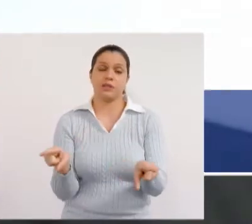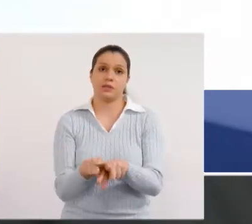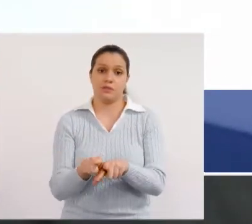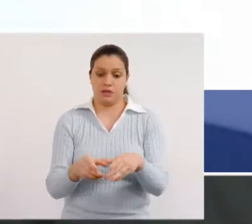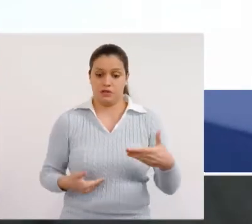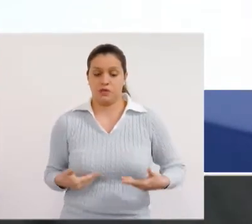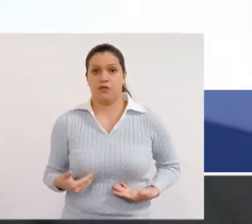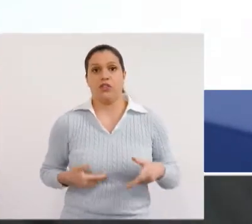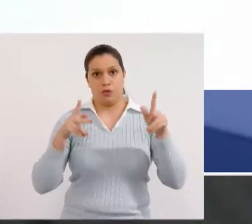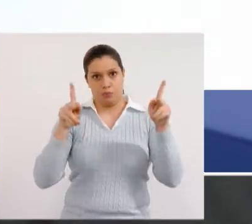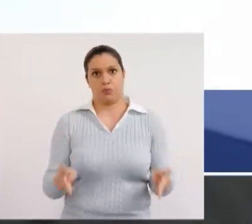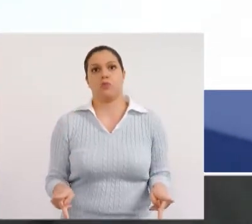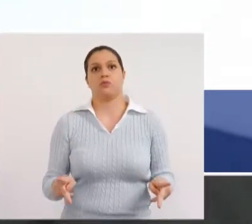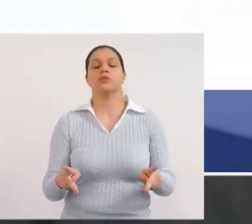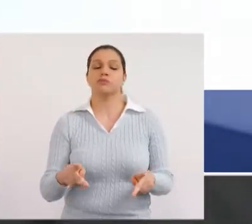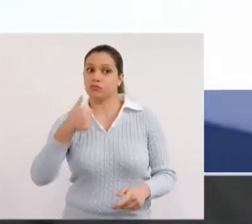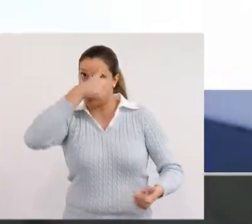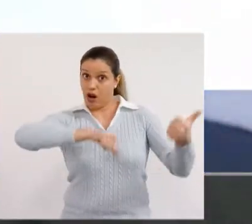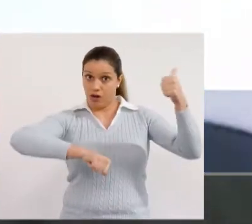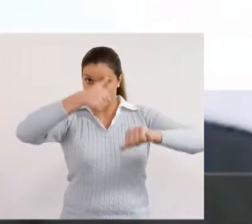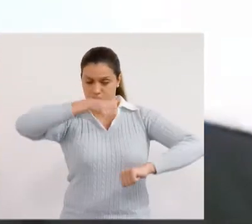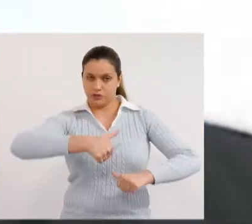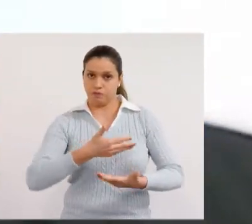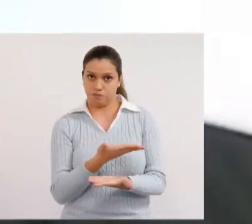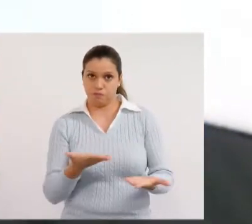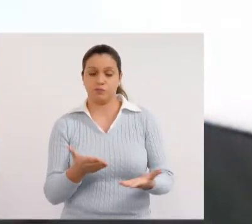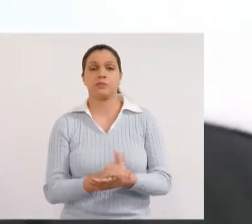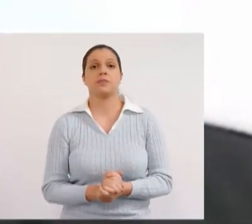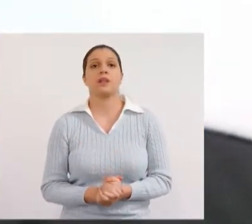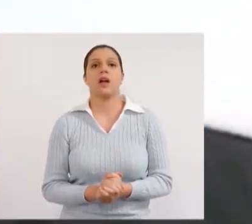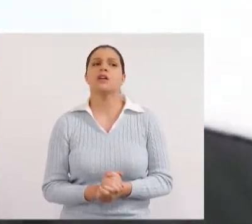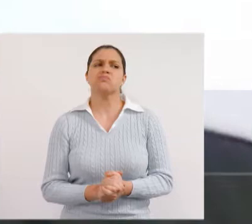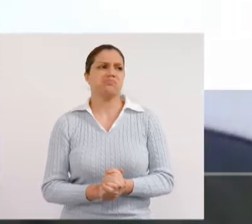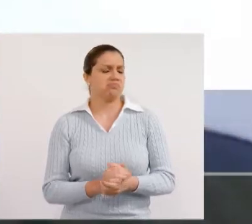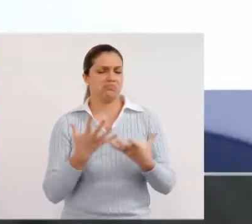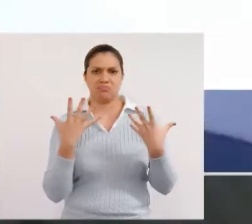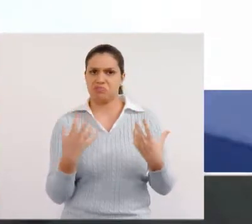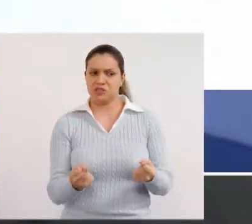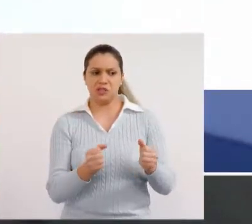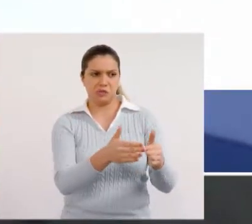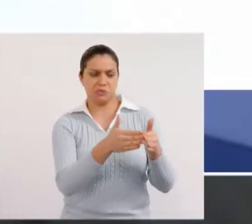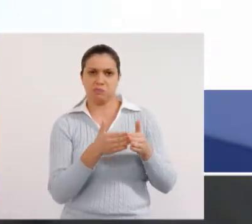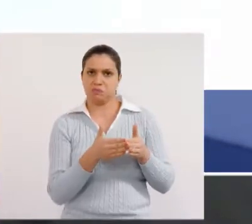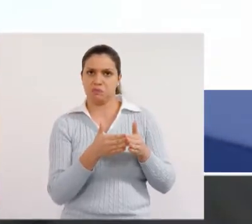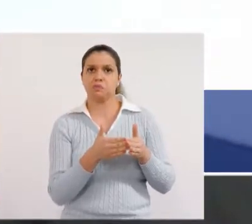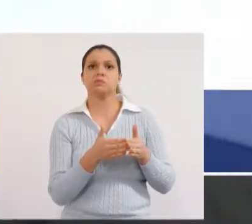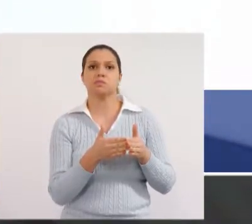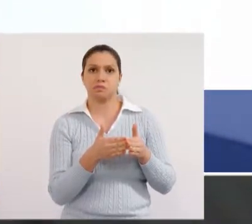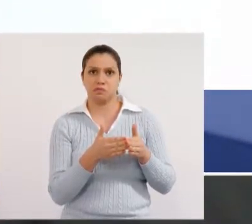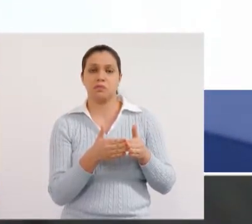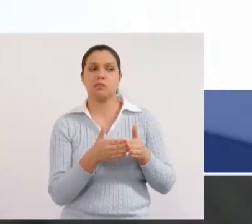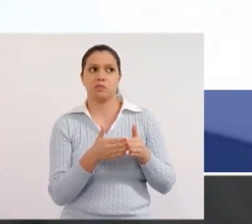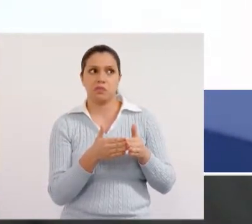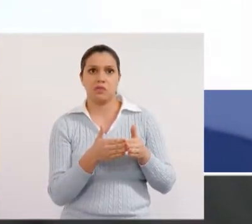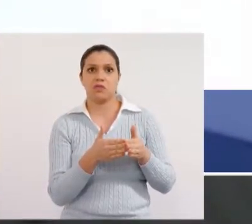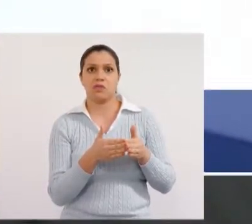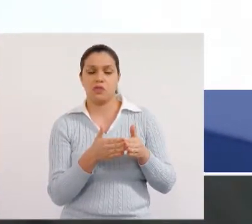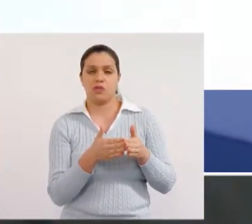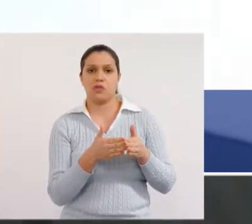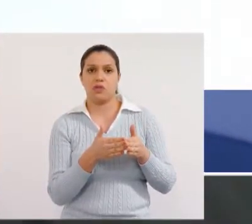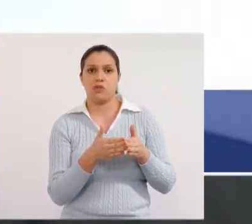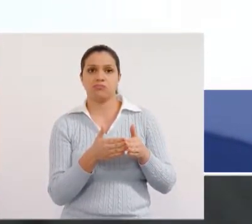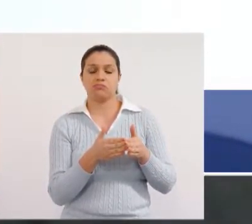Serviços Públicos, evidentemente como relator, totalmente favorável, nossos